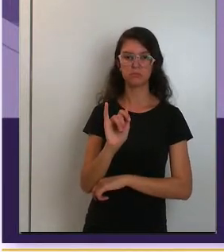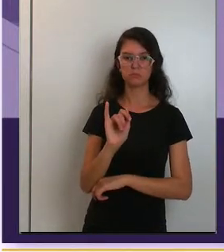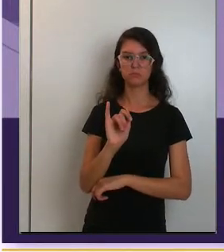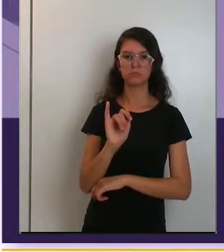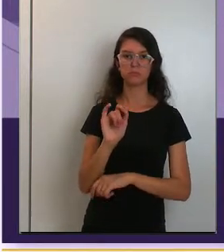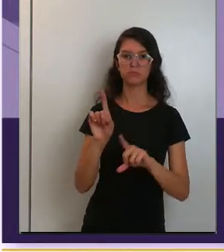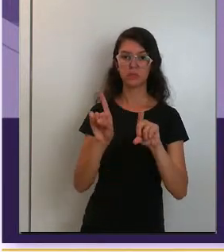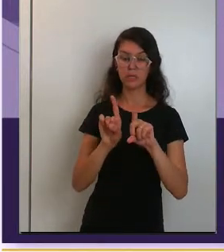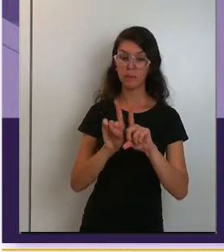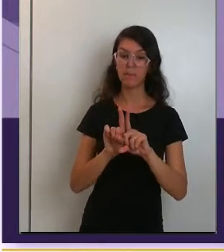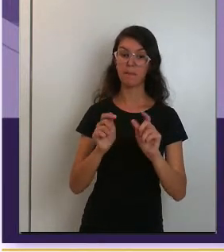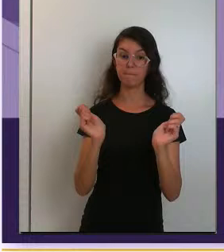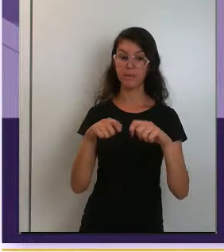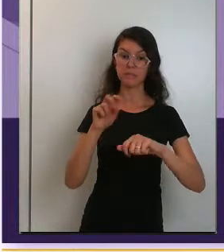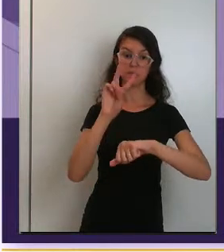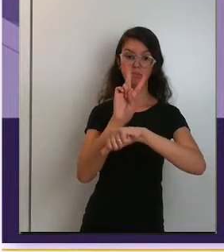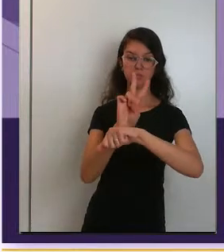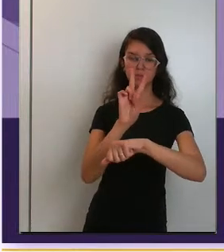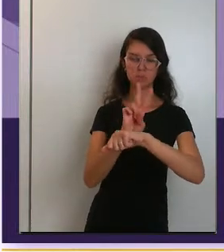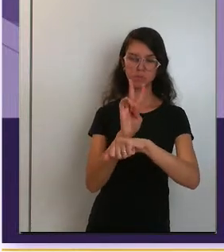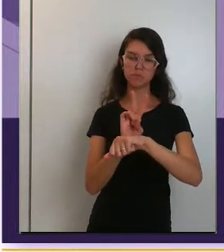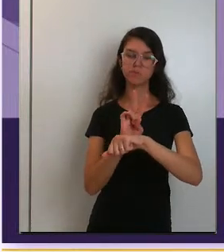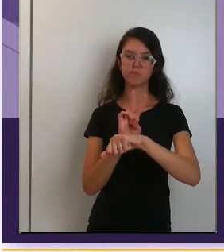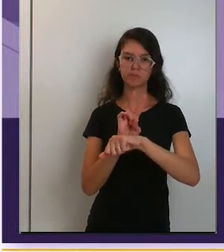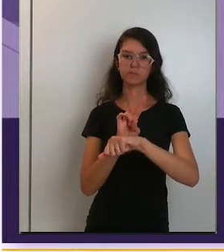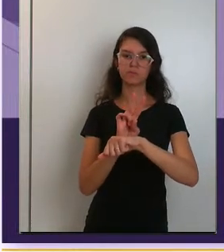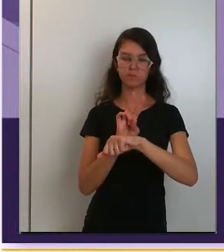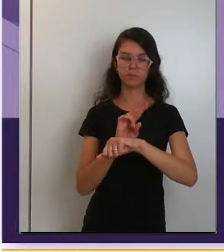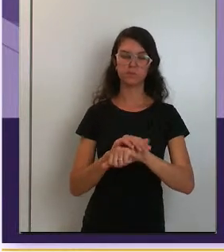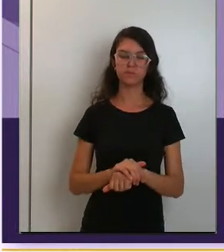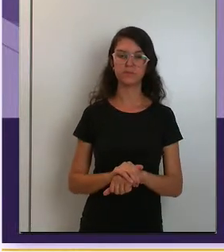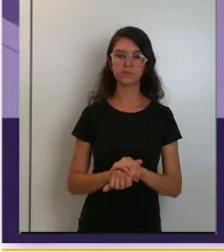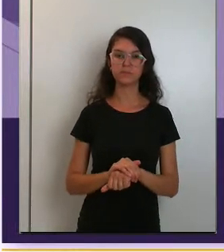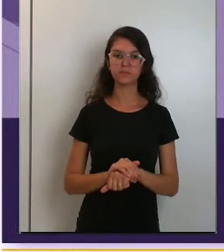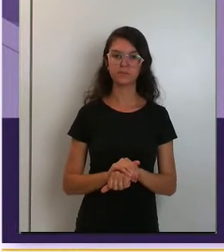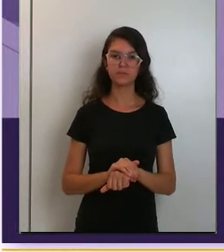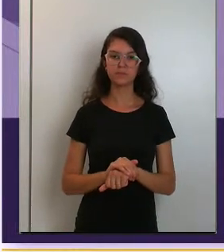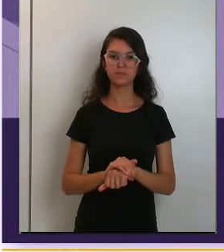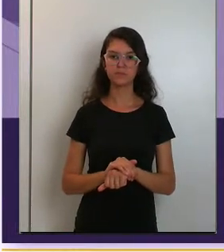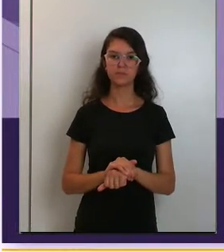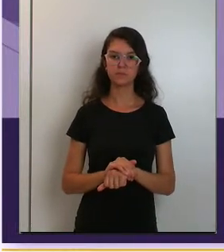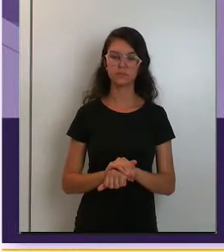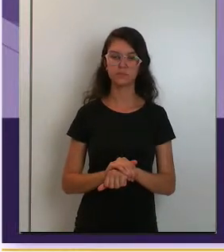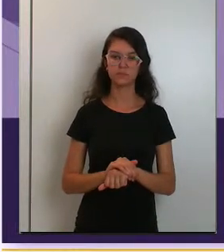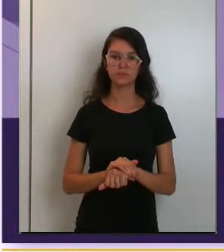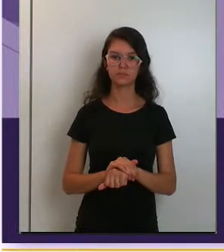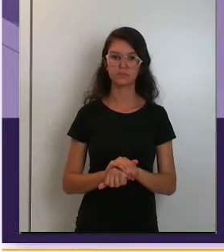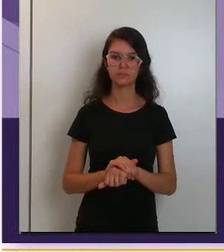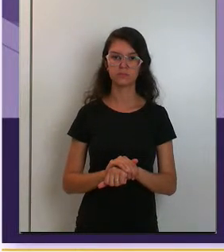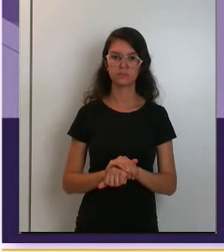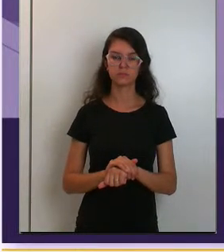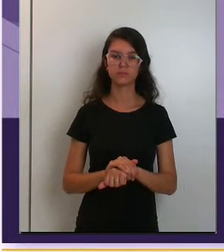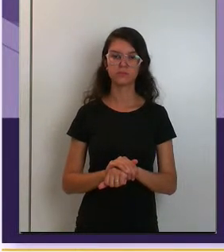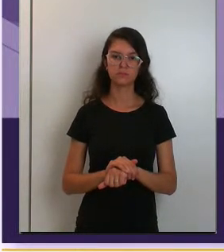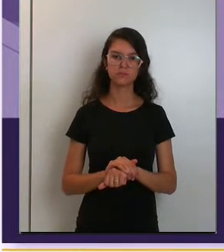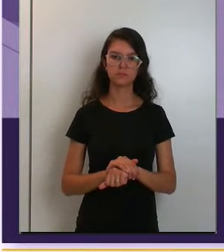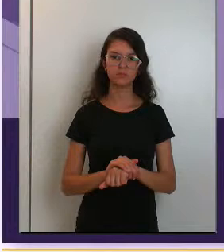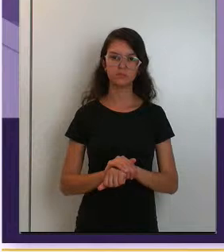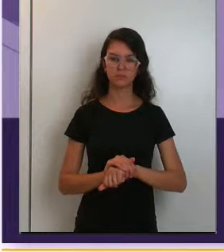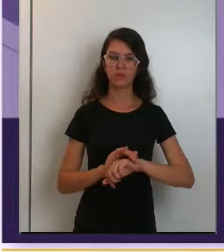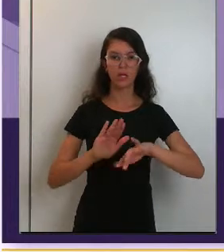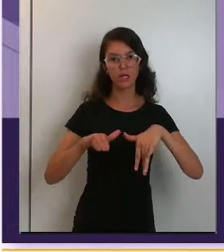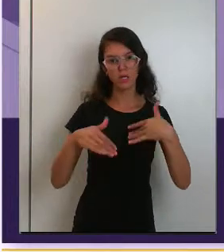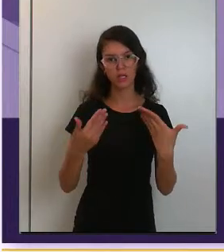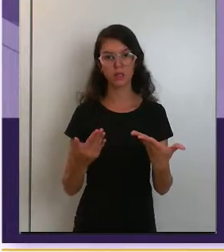merecem ser protegidas, né, neste momento. Então, é uma questão assim, sobre a qual